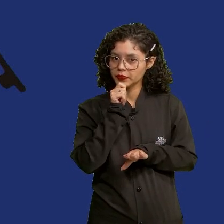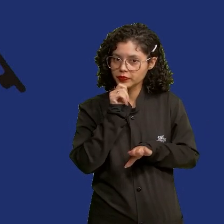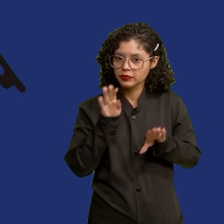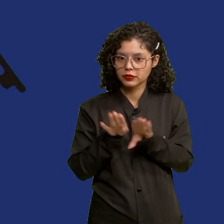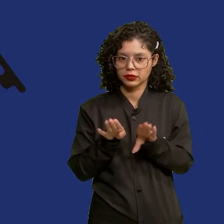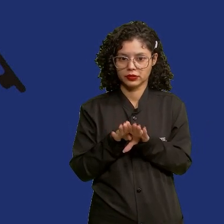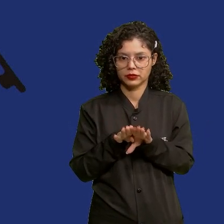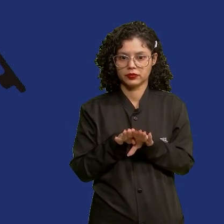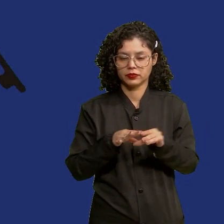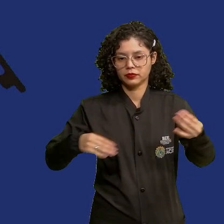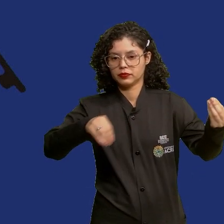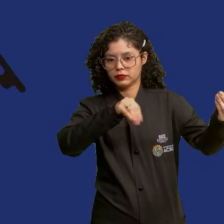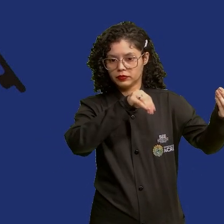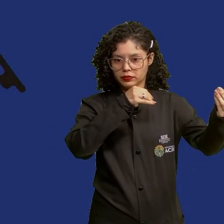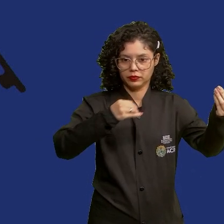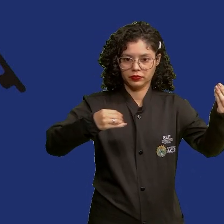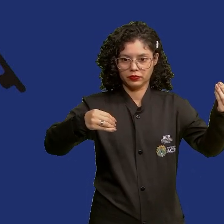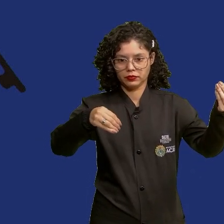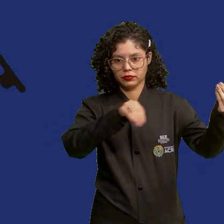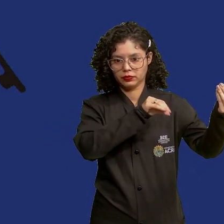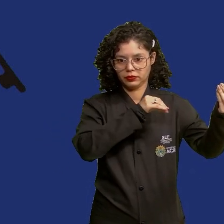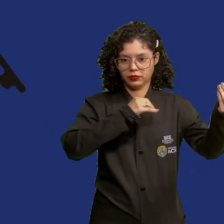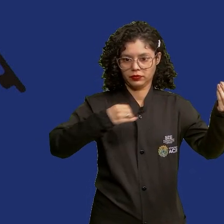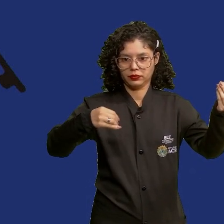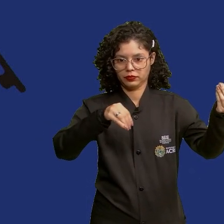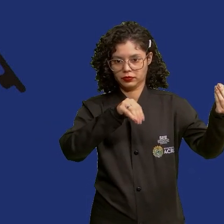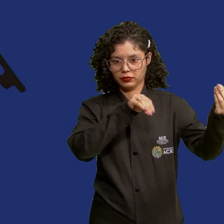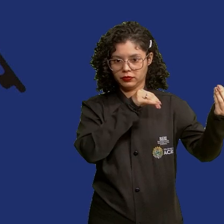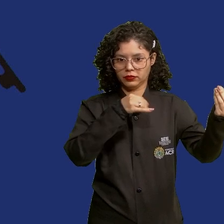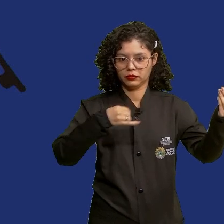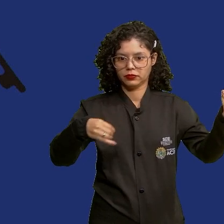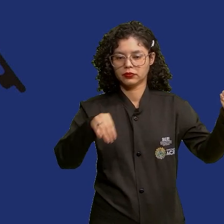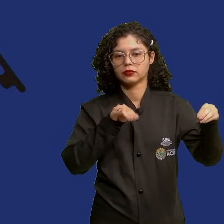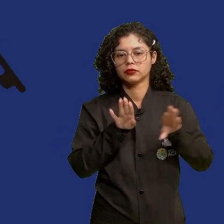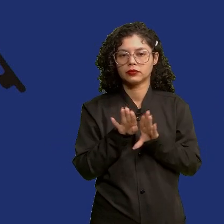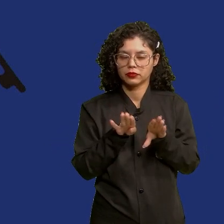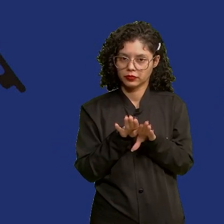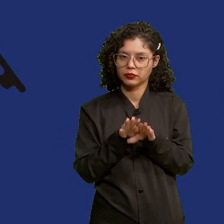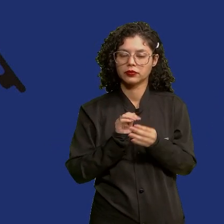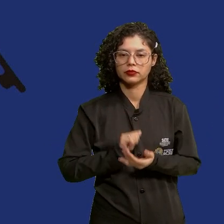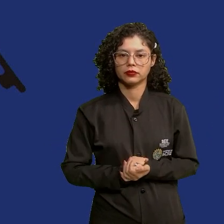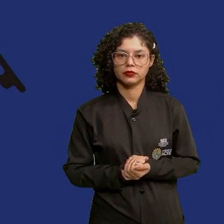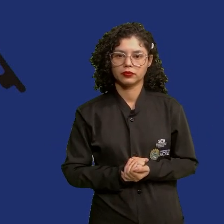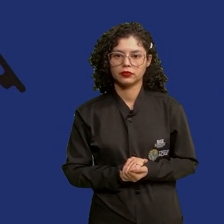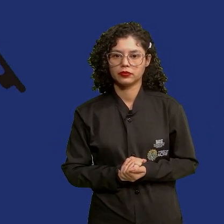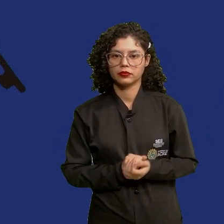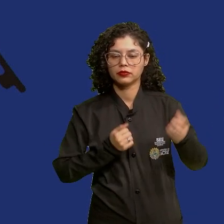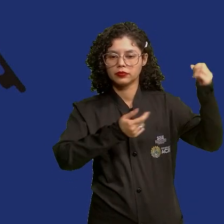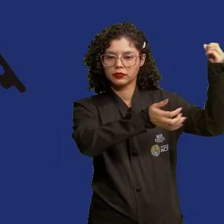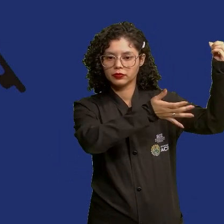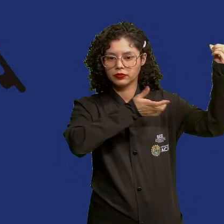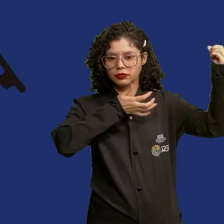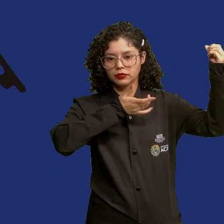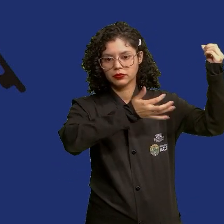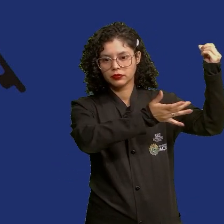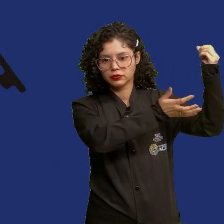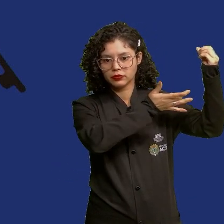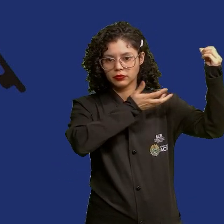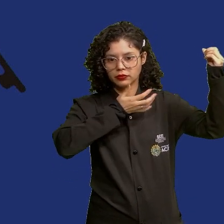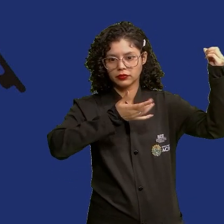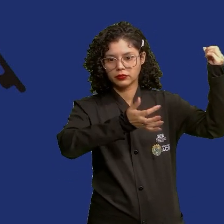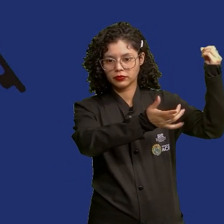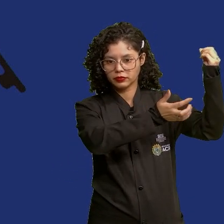o violino, que é tocado com um arco que desliza pelas cordas, e a harpa, que é